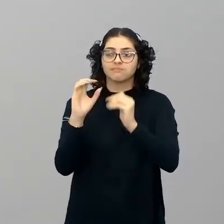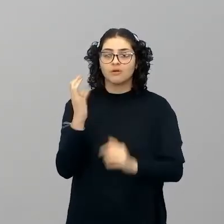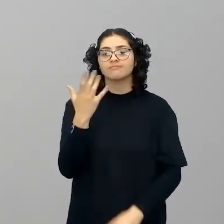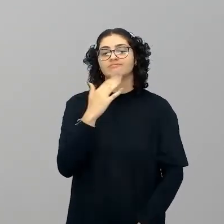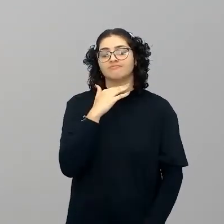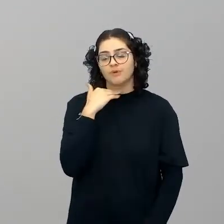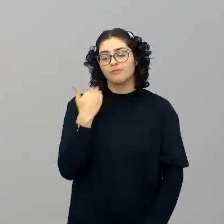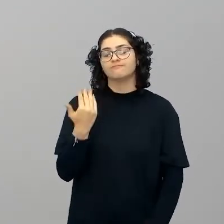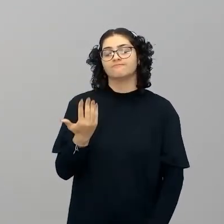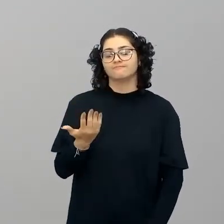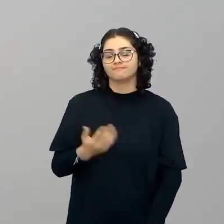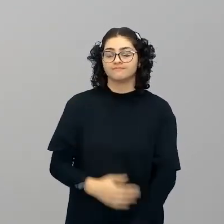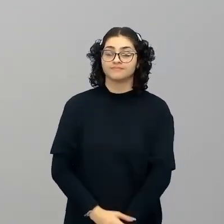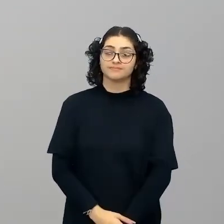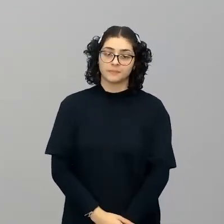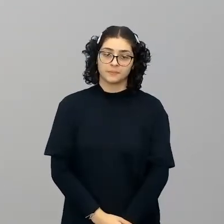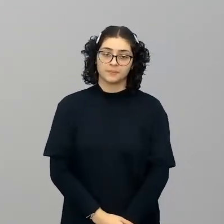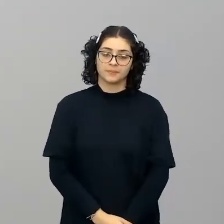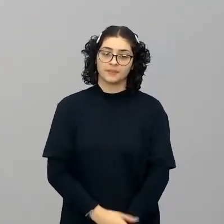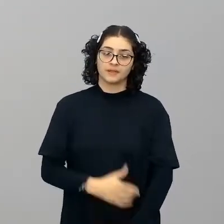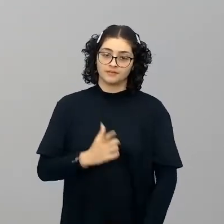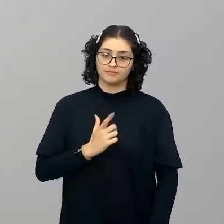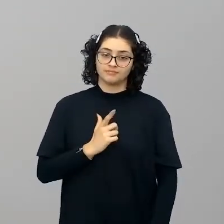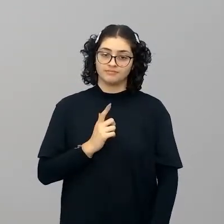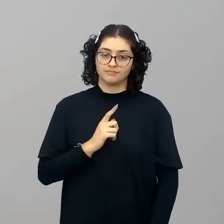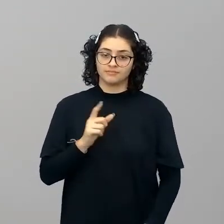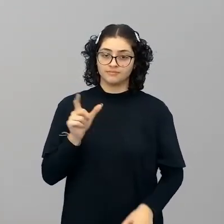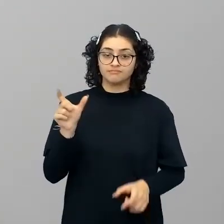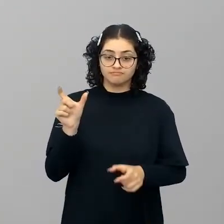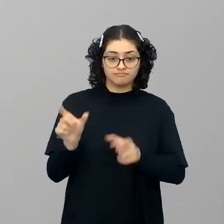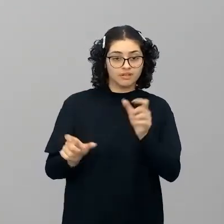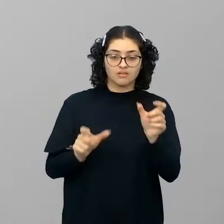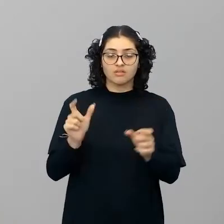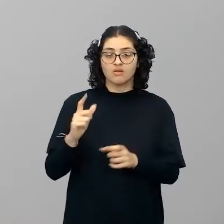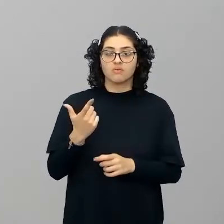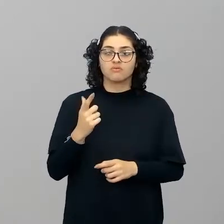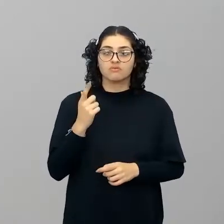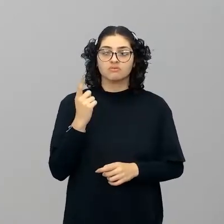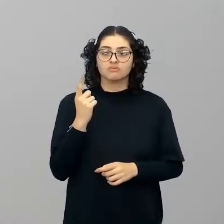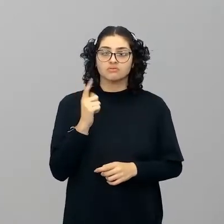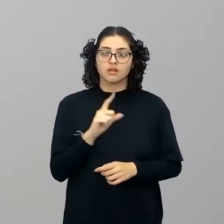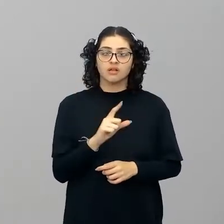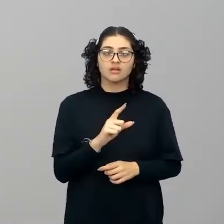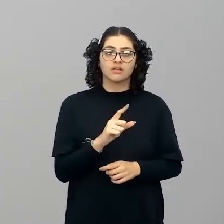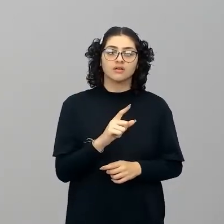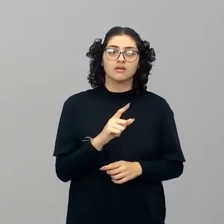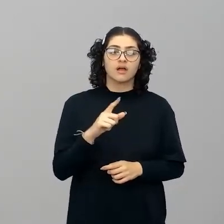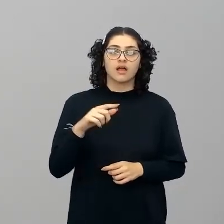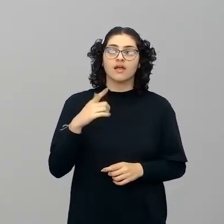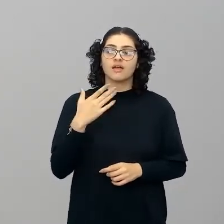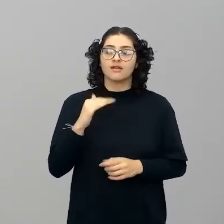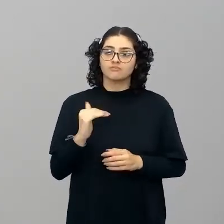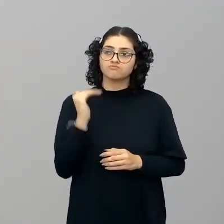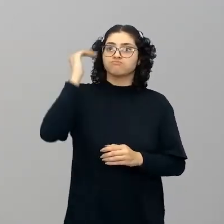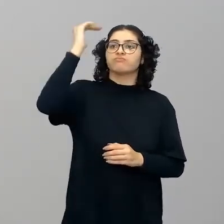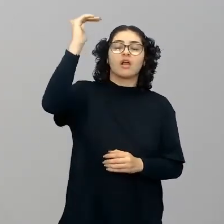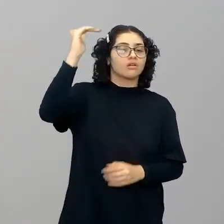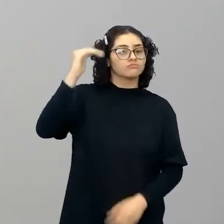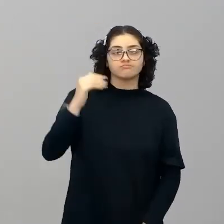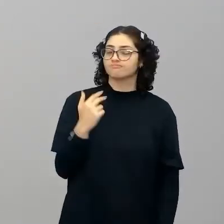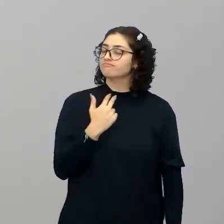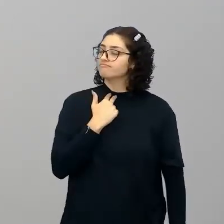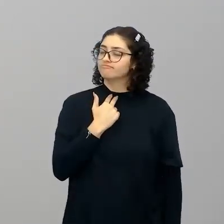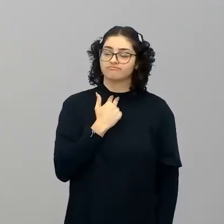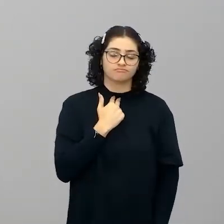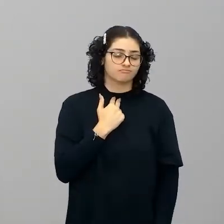aí eu tenho indivíduos que muitas vezes não conseguem chegar à faixa etária dos adultos, à fase adulta, né? E